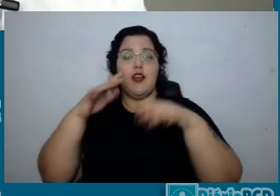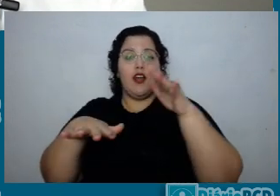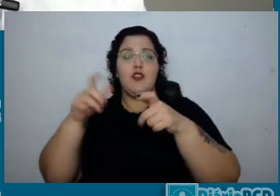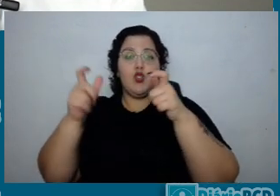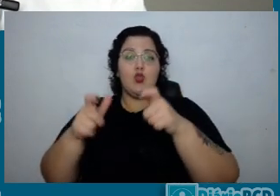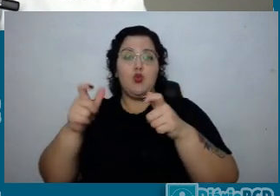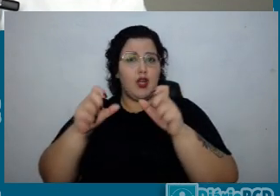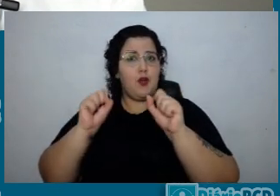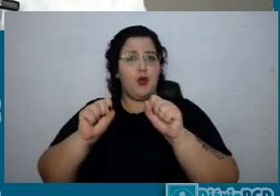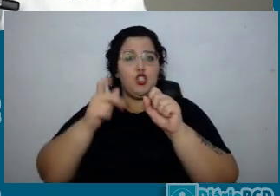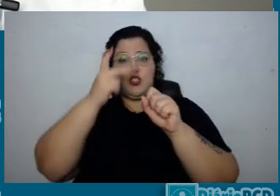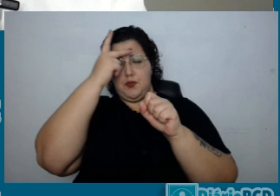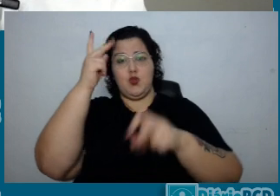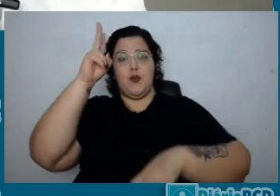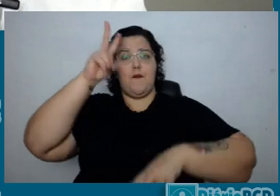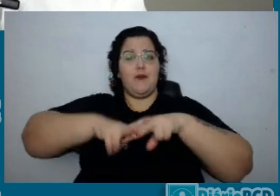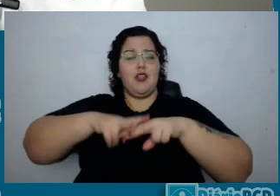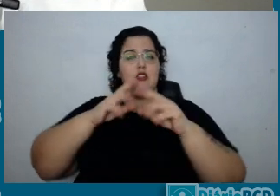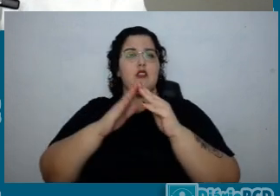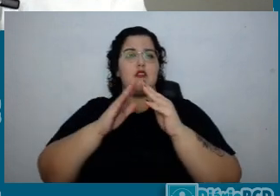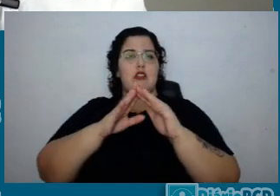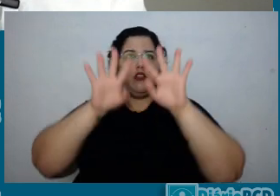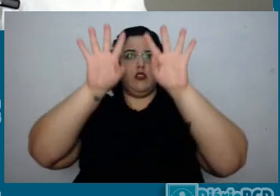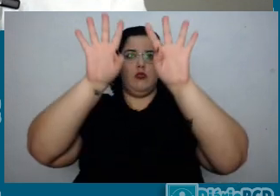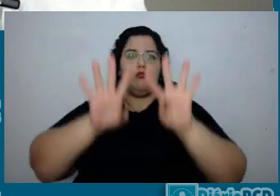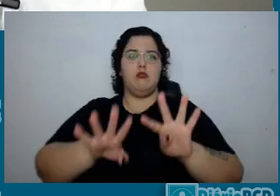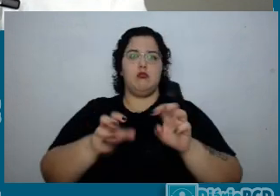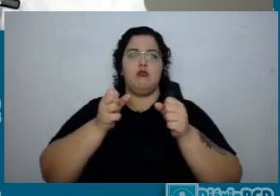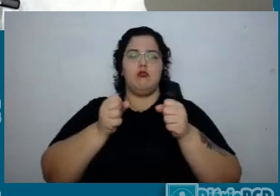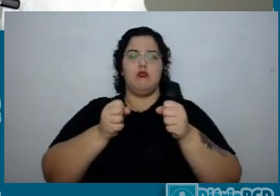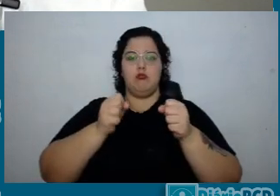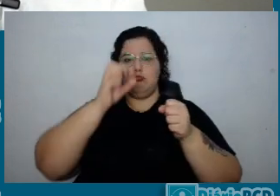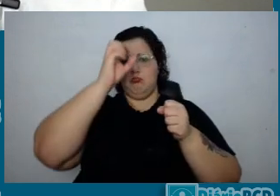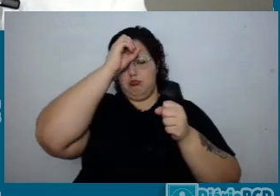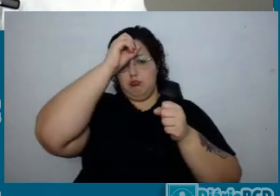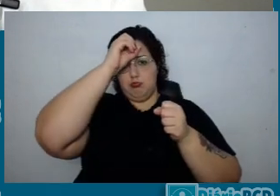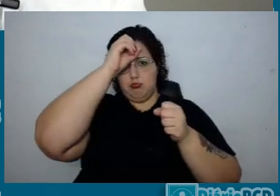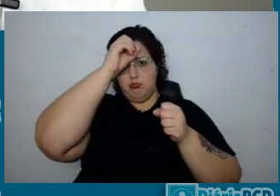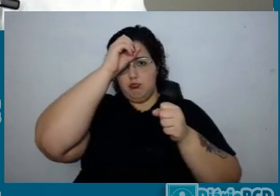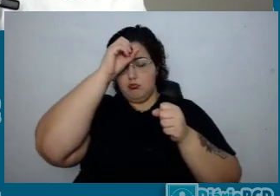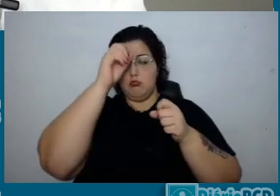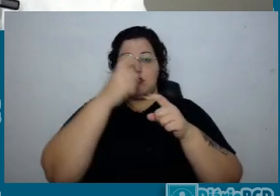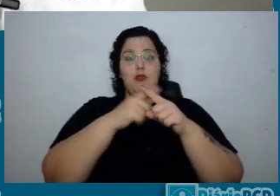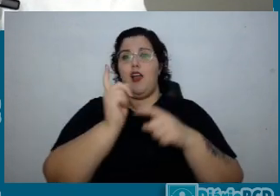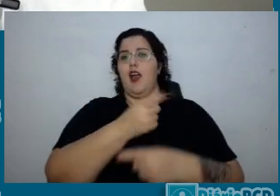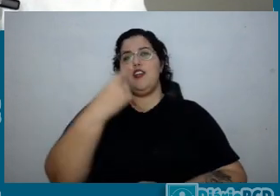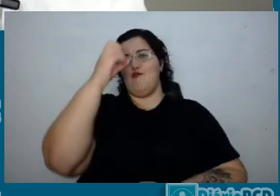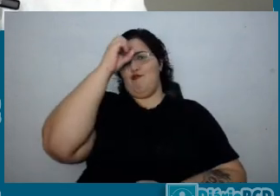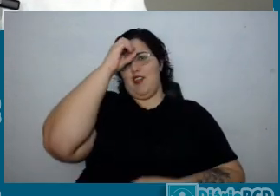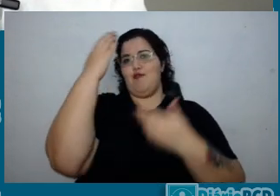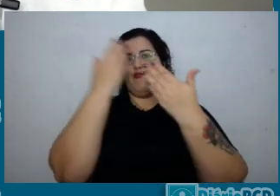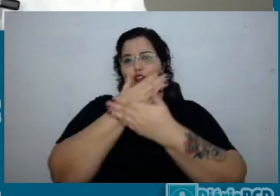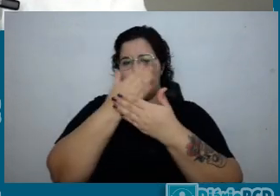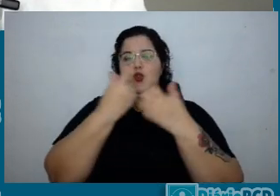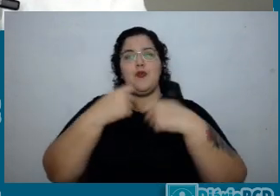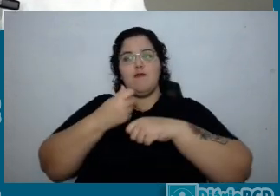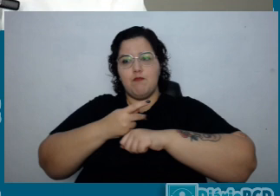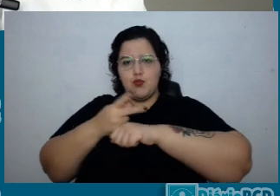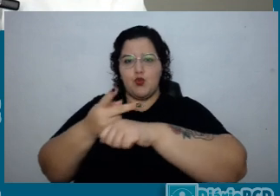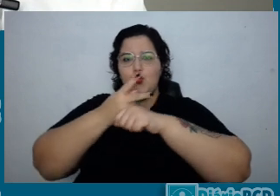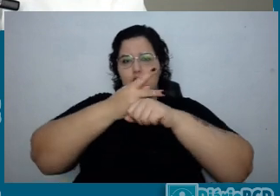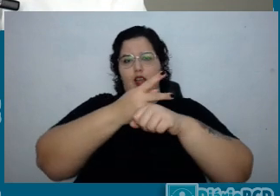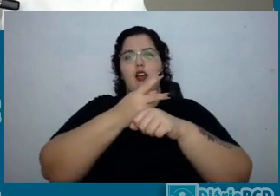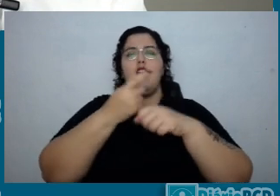pode estar até enjaulada, que pode estar encarcerada em suas casas e sem espaço para divulgação, né? Então, a divulgação do